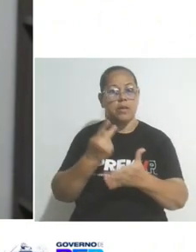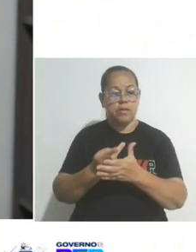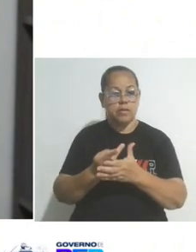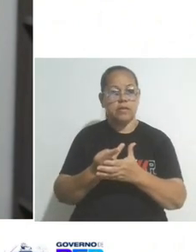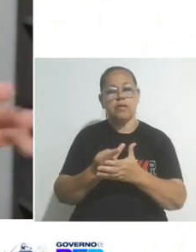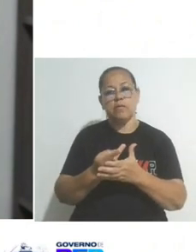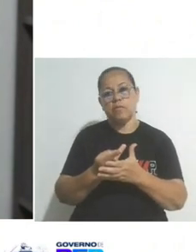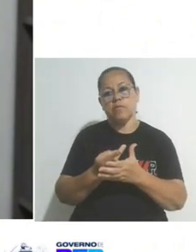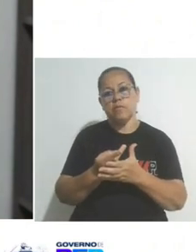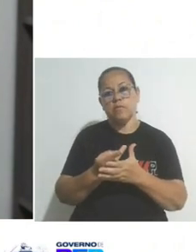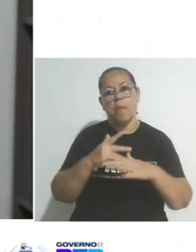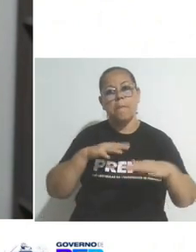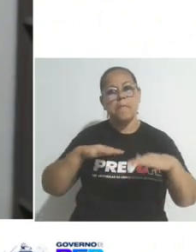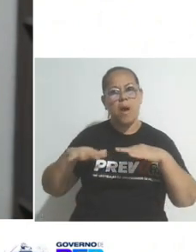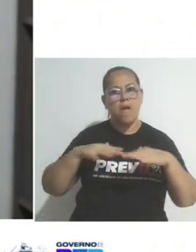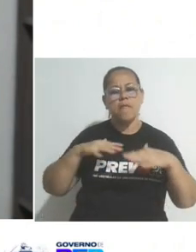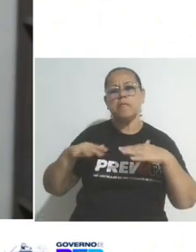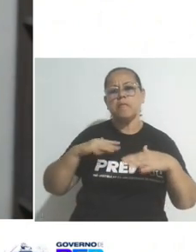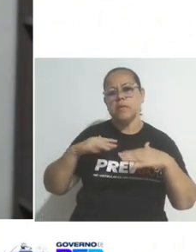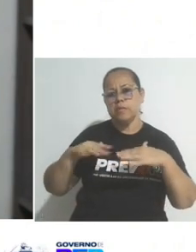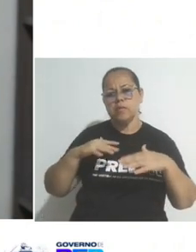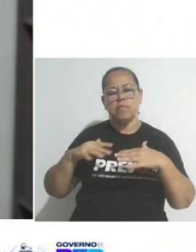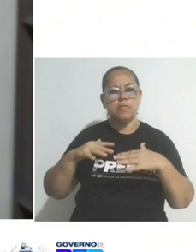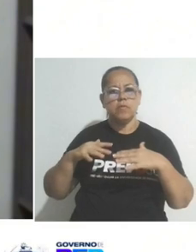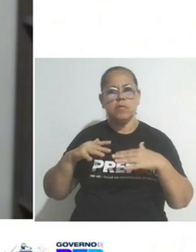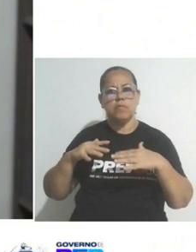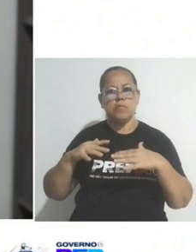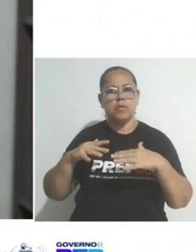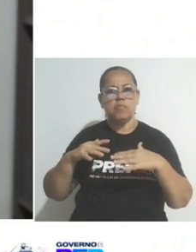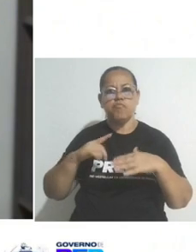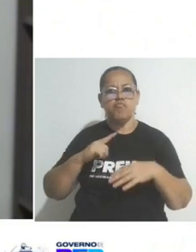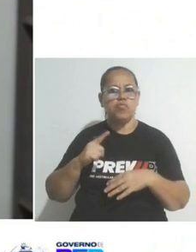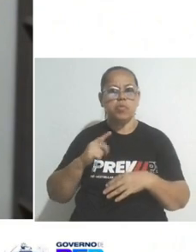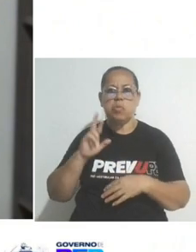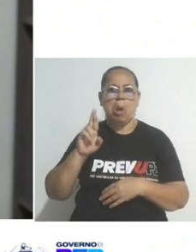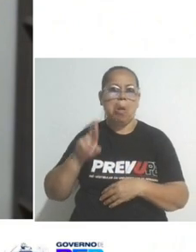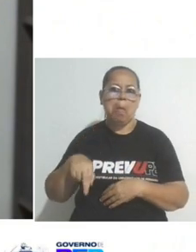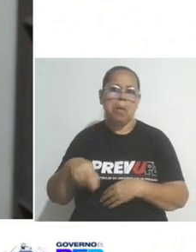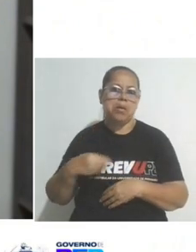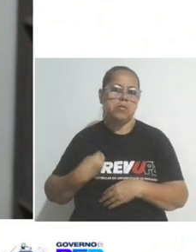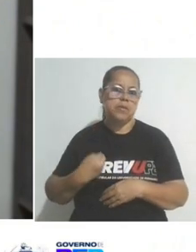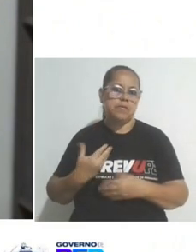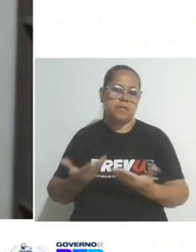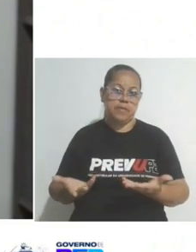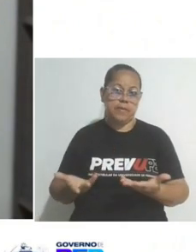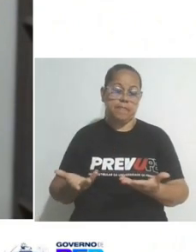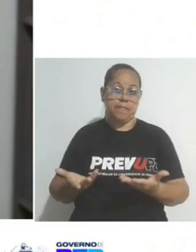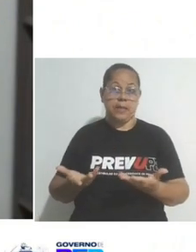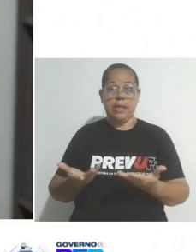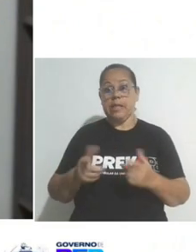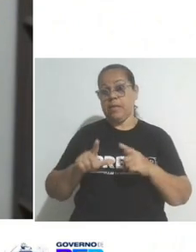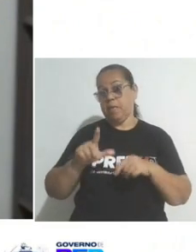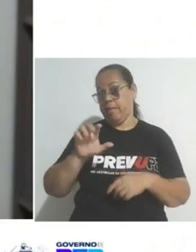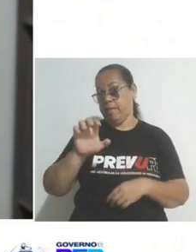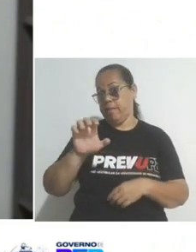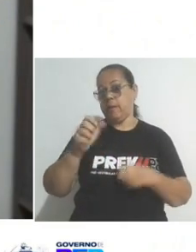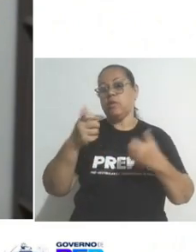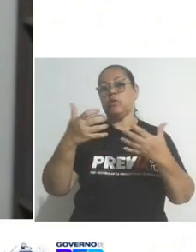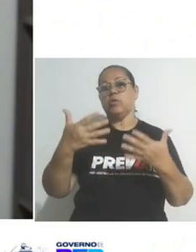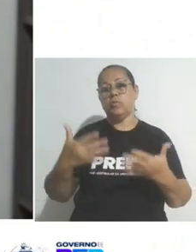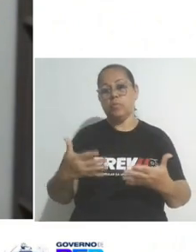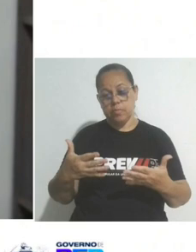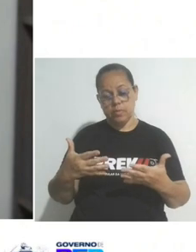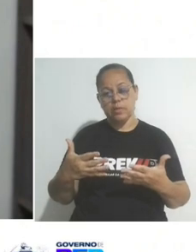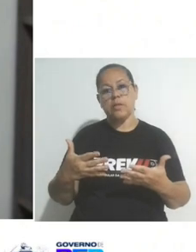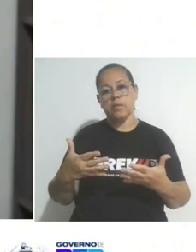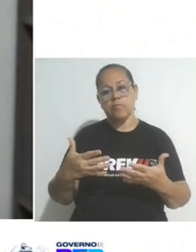momento o movimento por si deixa de ter sentido de existir então a letra E diz parte